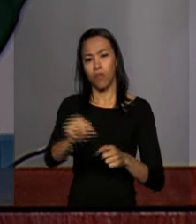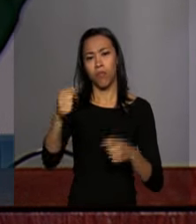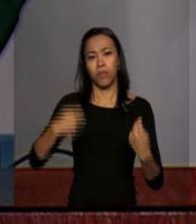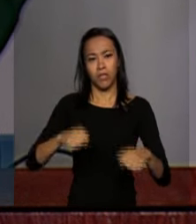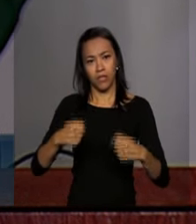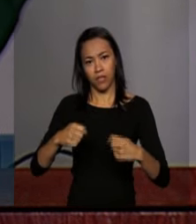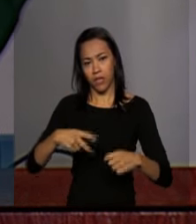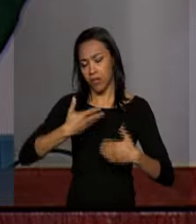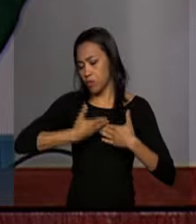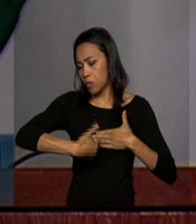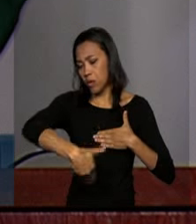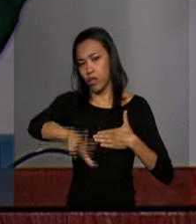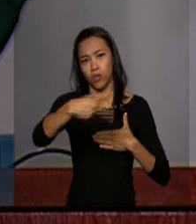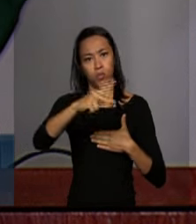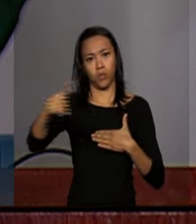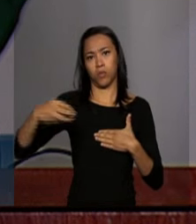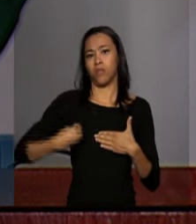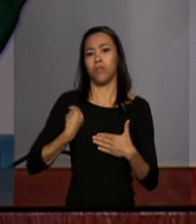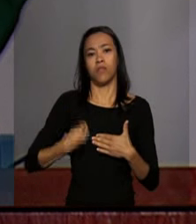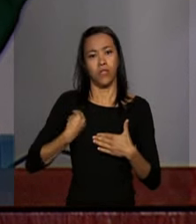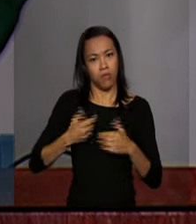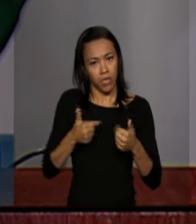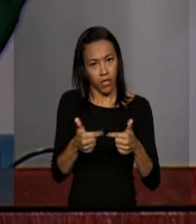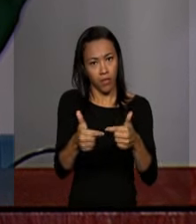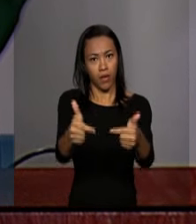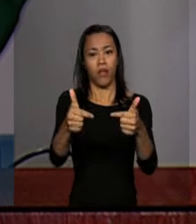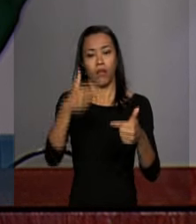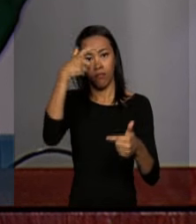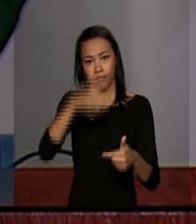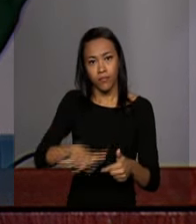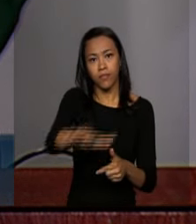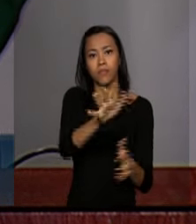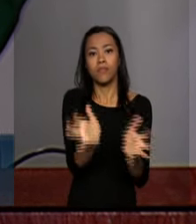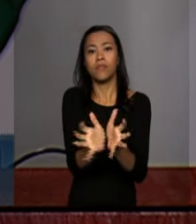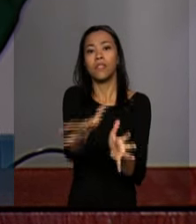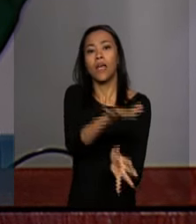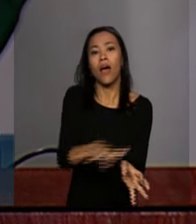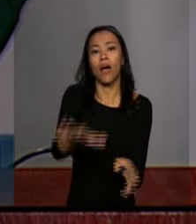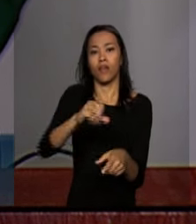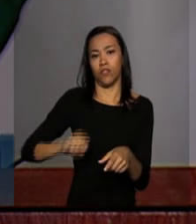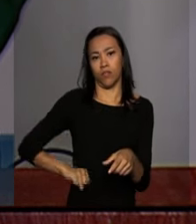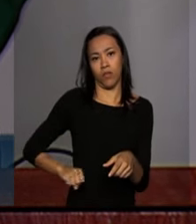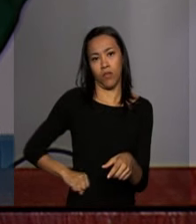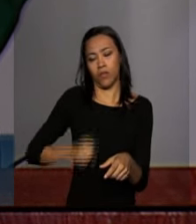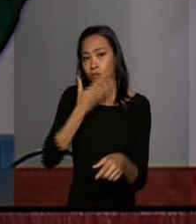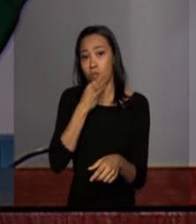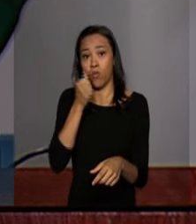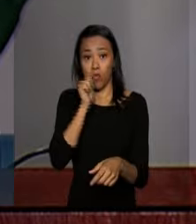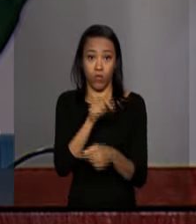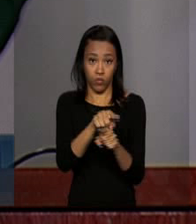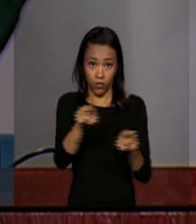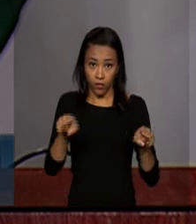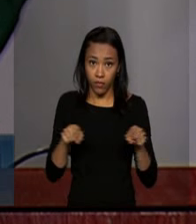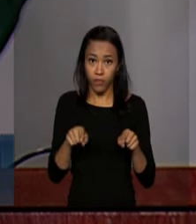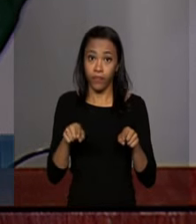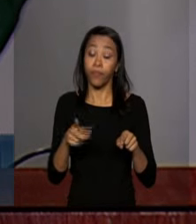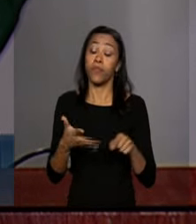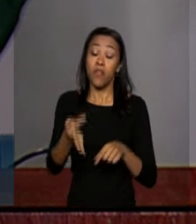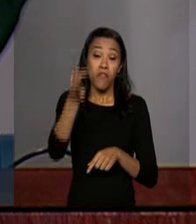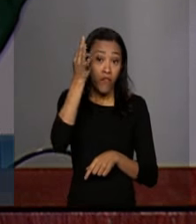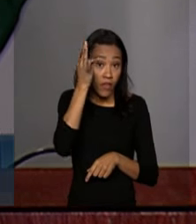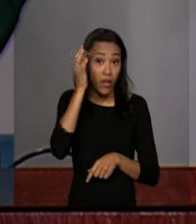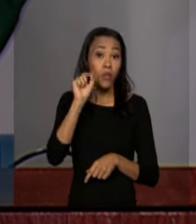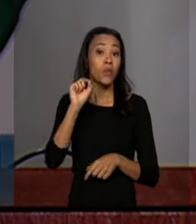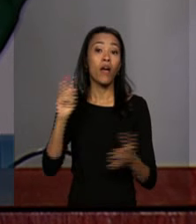vidas para se realizarem como cidadãos e cidadãs, como brasileiras e brasileiros. Fé nos destinos